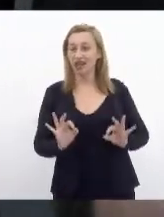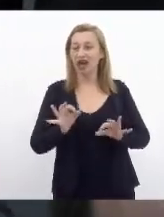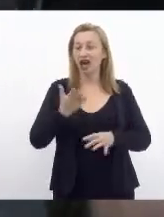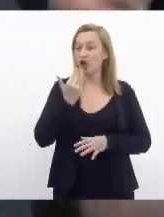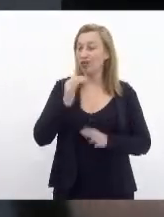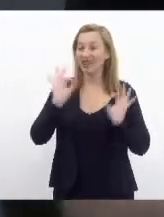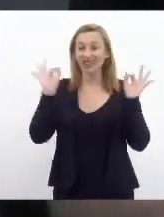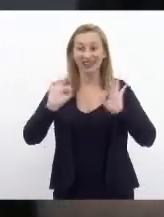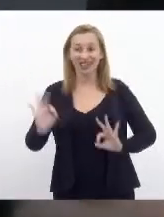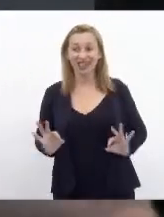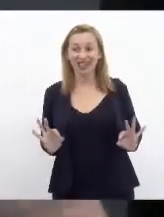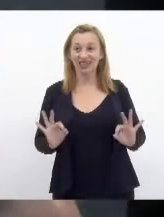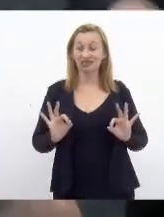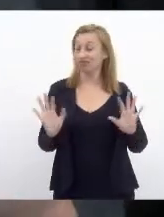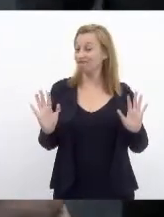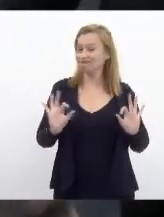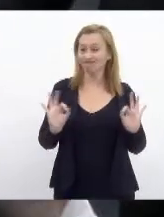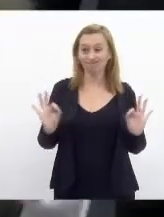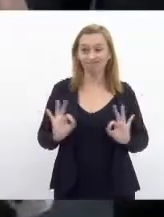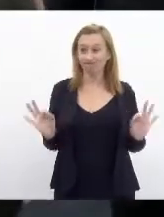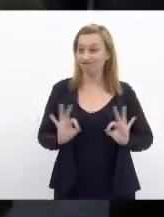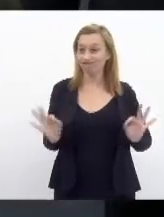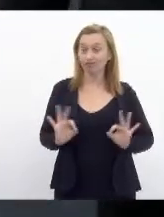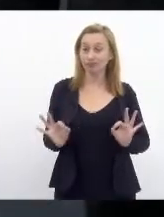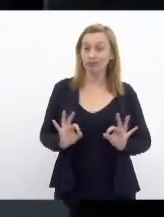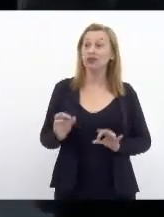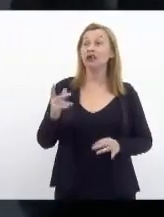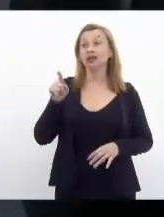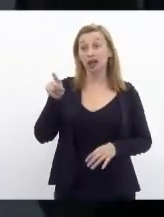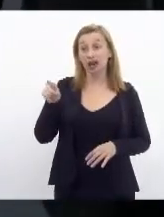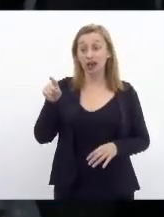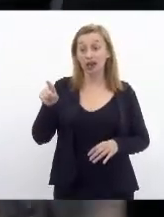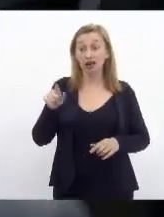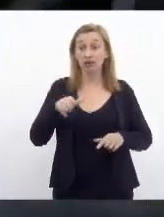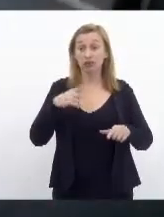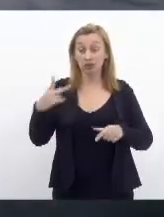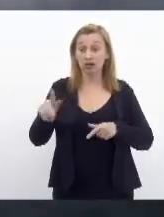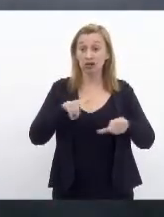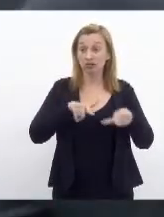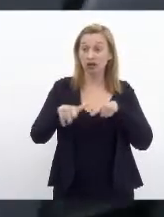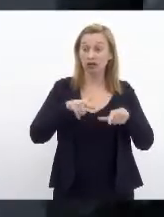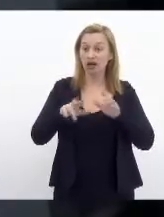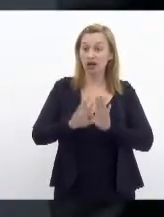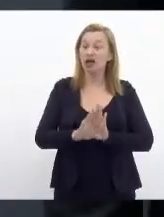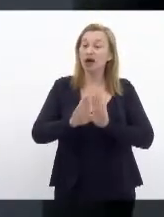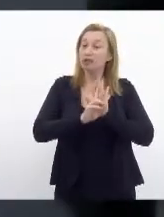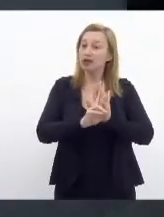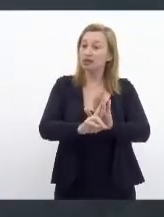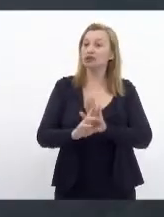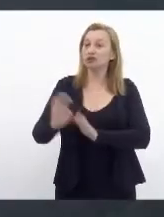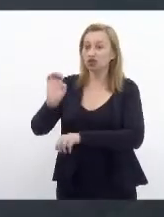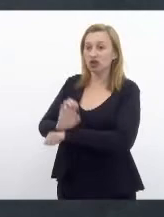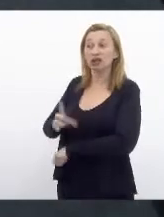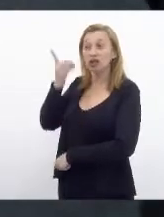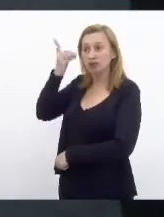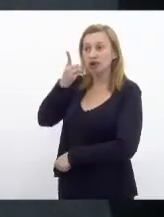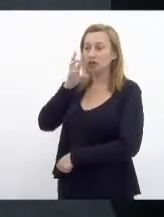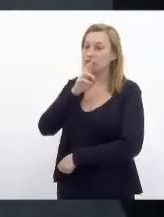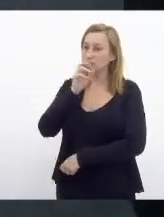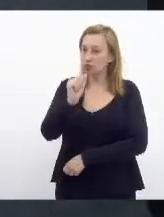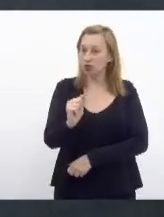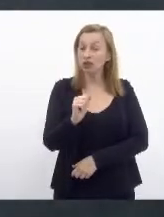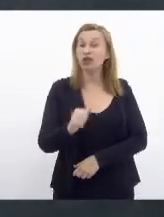direito a transporte. E ele está ali no exercício da sua função... representando o Estado, deputado Rodrigo Amorim. Então,